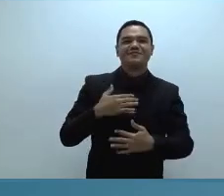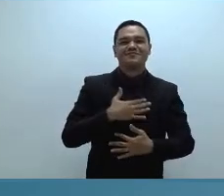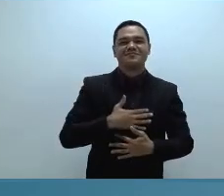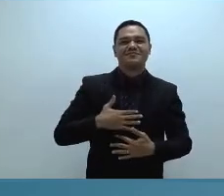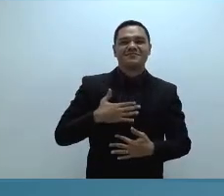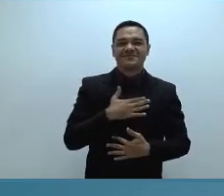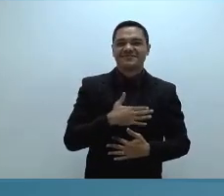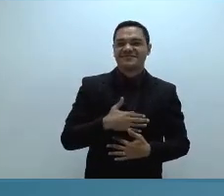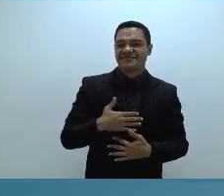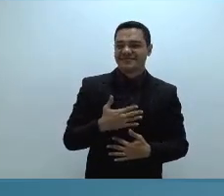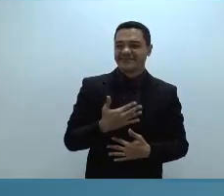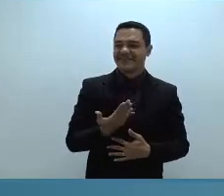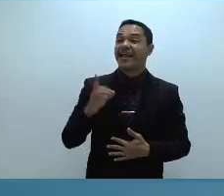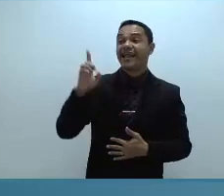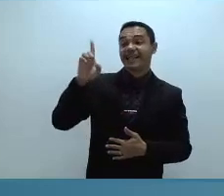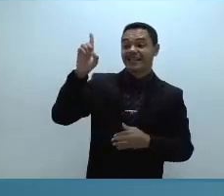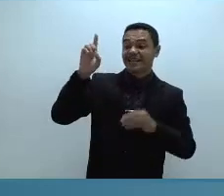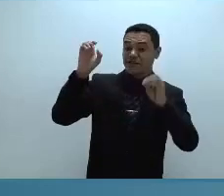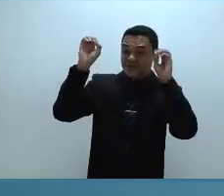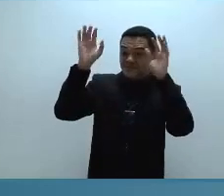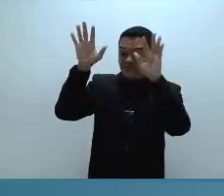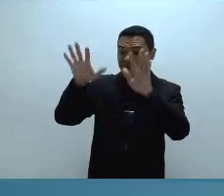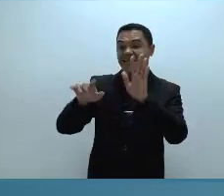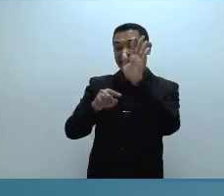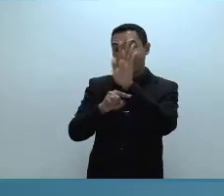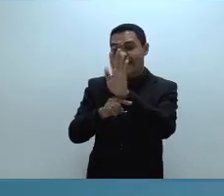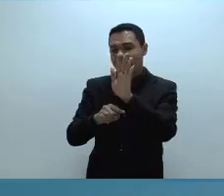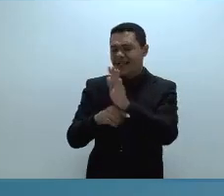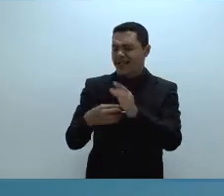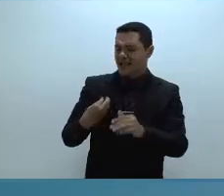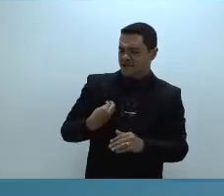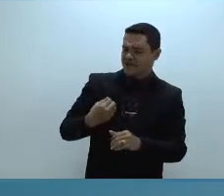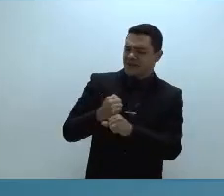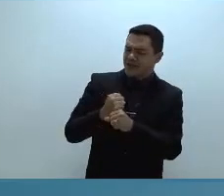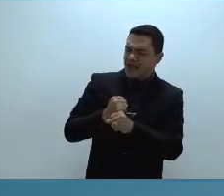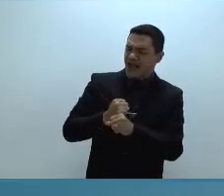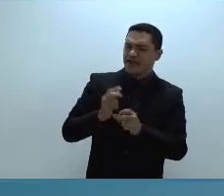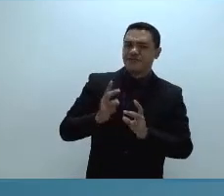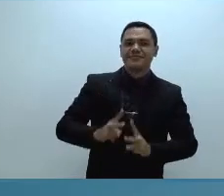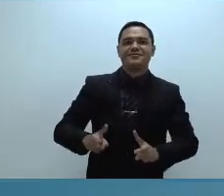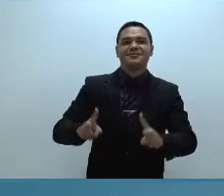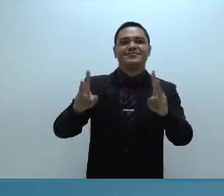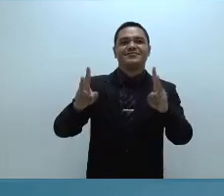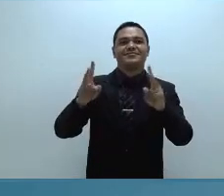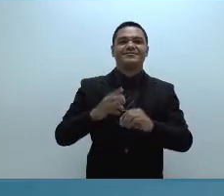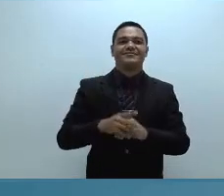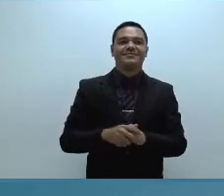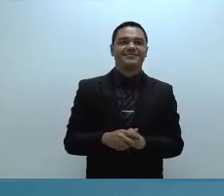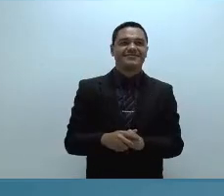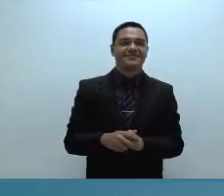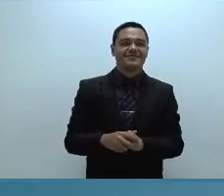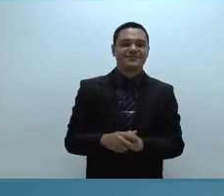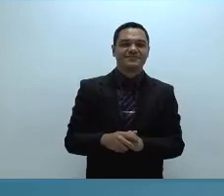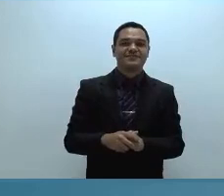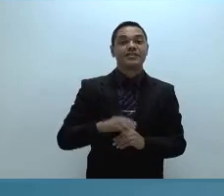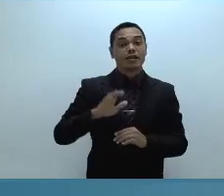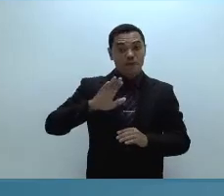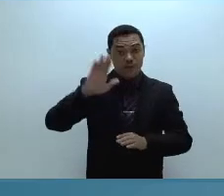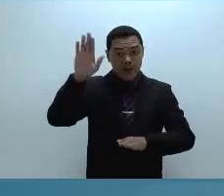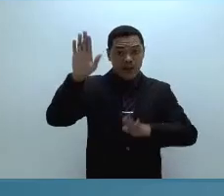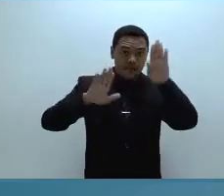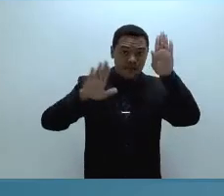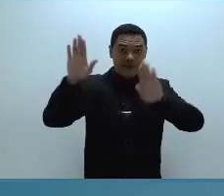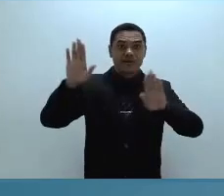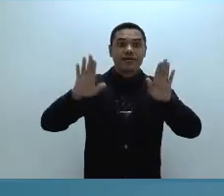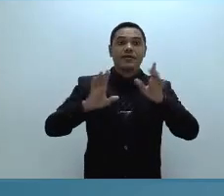que Deus lhe ilumine, lhe proteja e lhe dê muitos anos de vida. A palavra continua